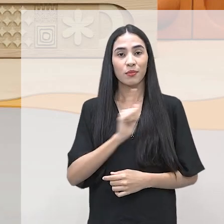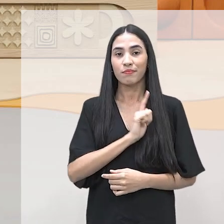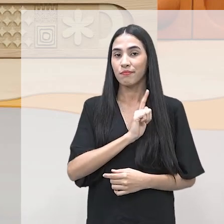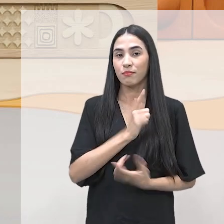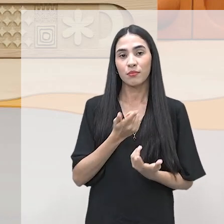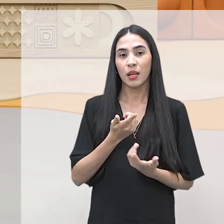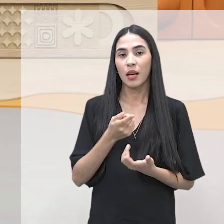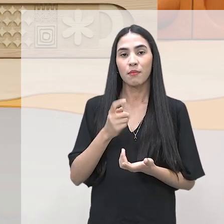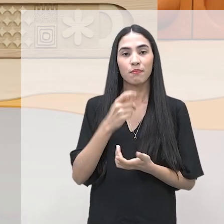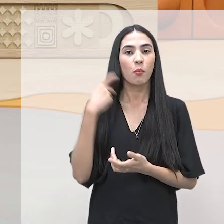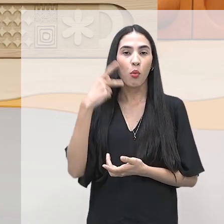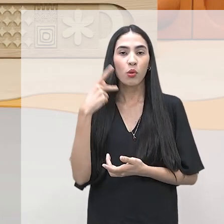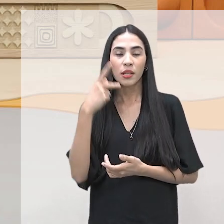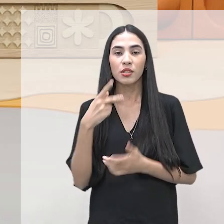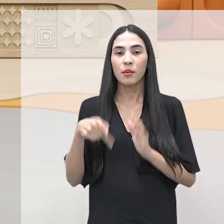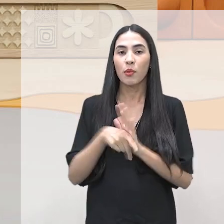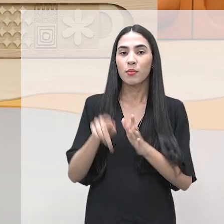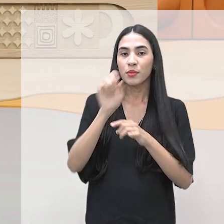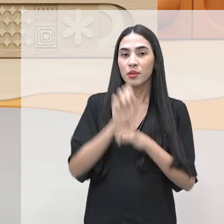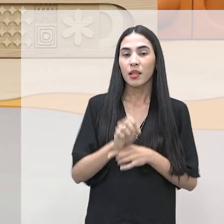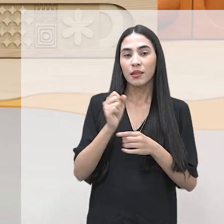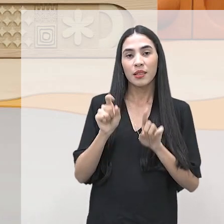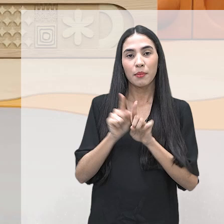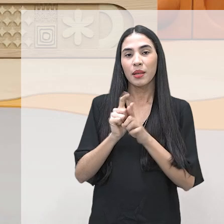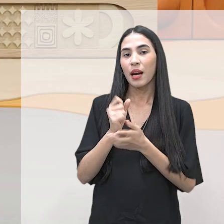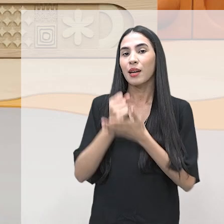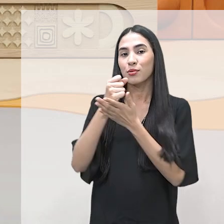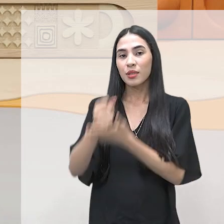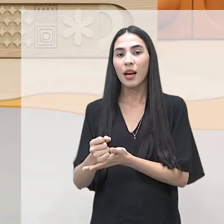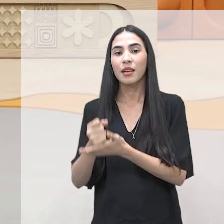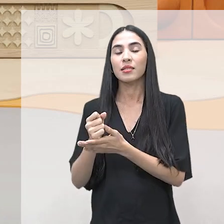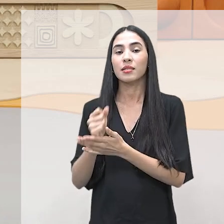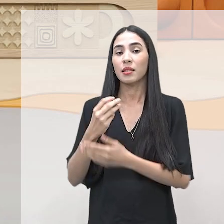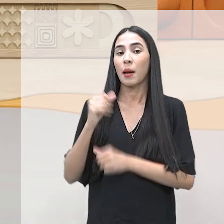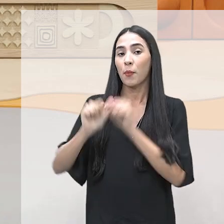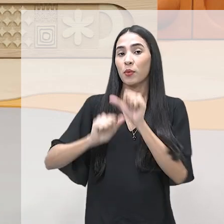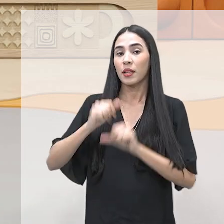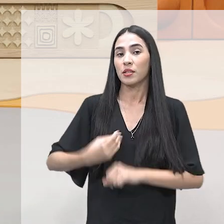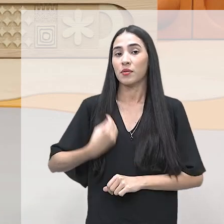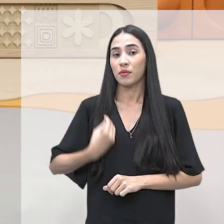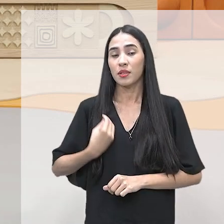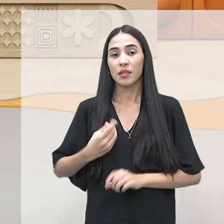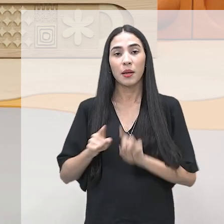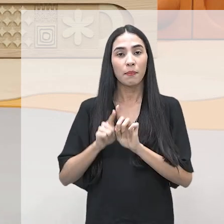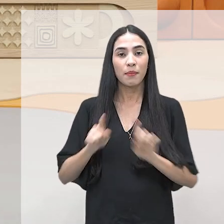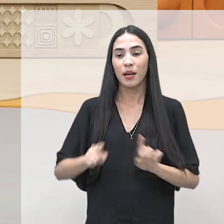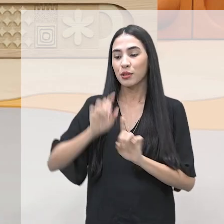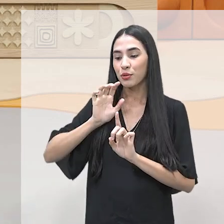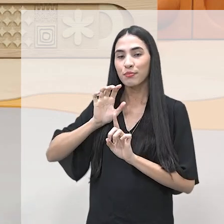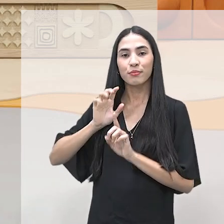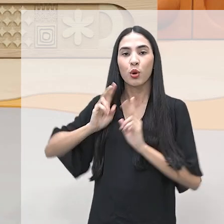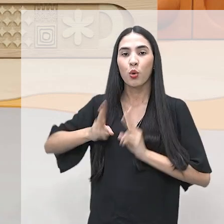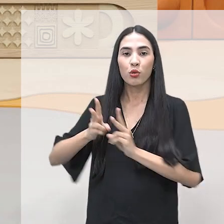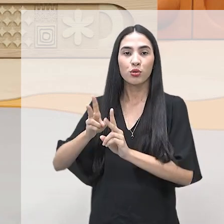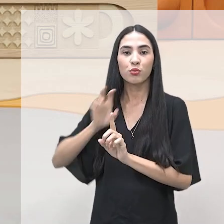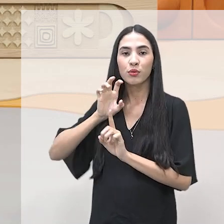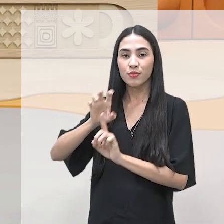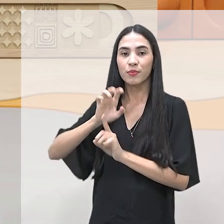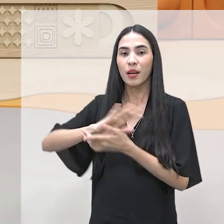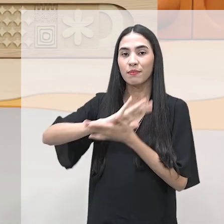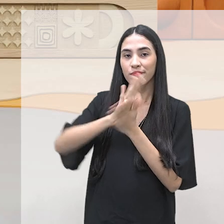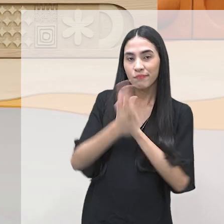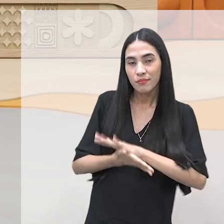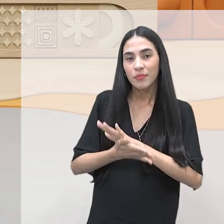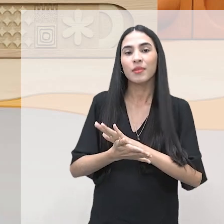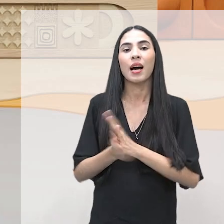estatal que ajudasse eles a mudar de vida e, muito pelo contrário, sofre o racismo estrutural até os dias de